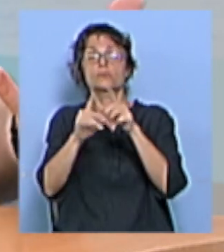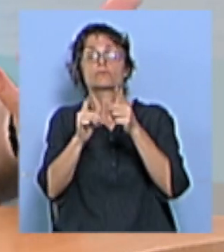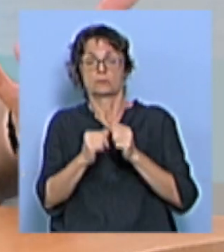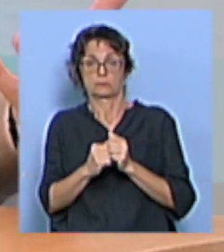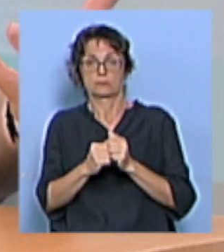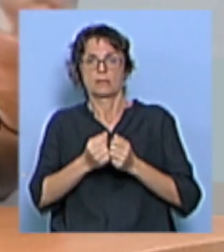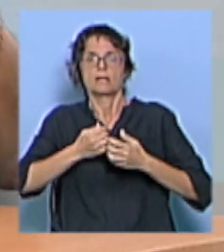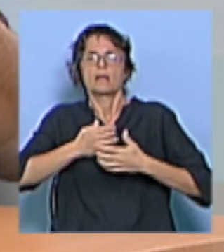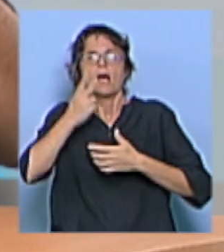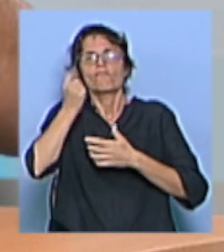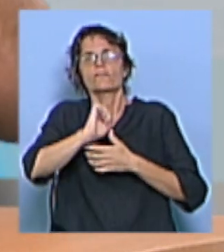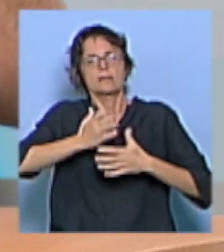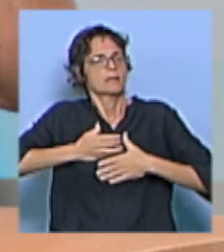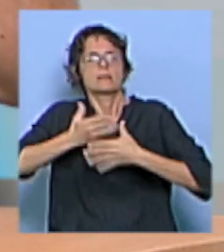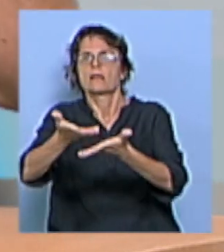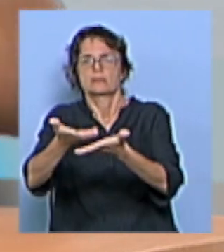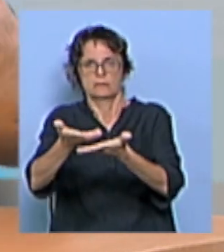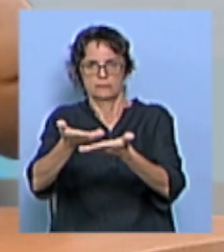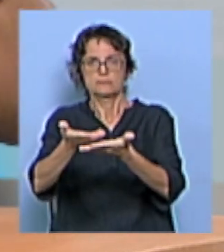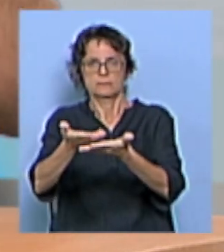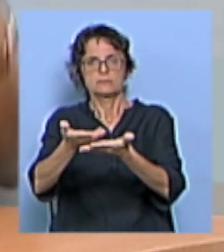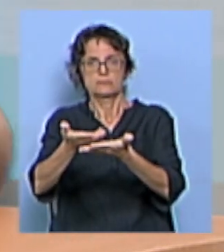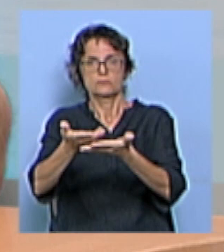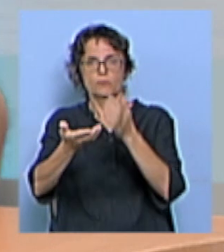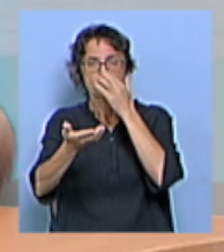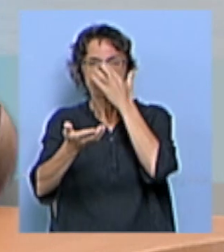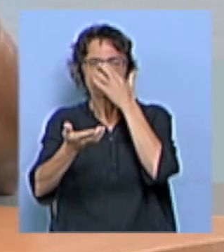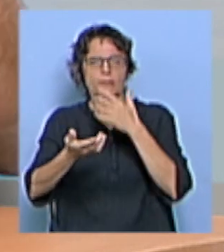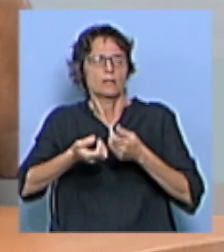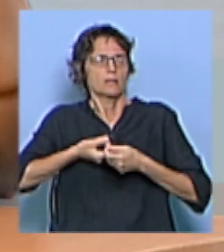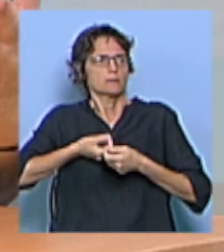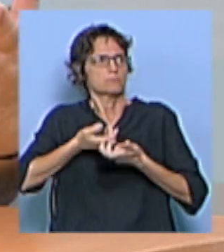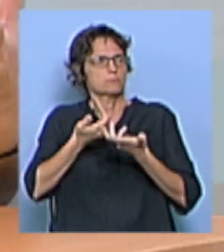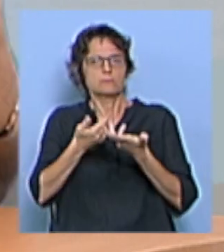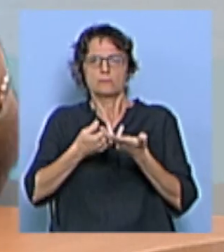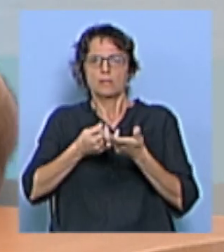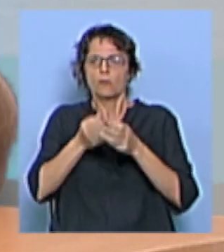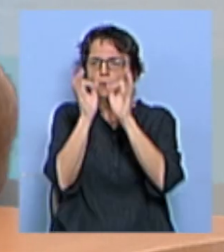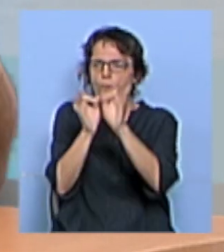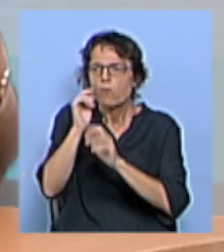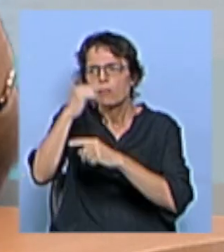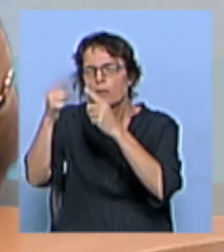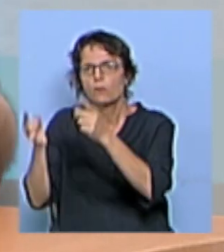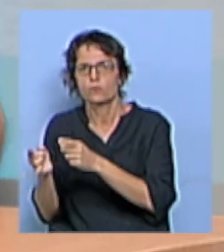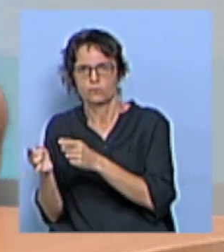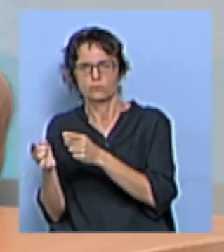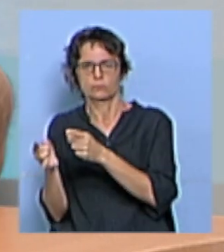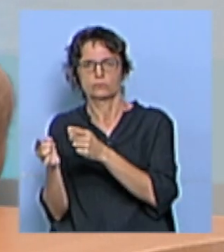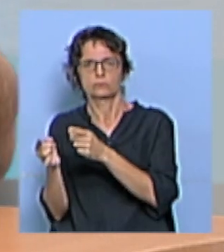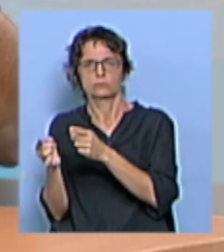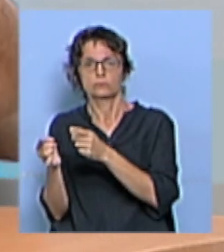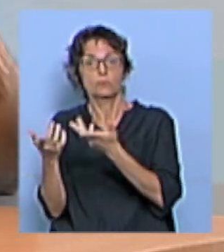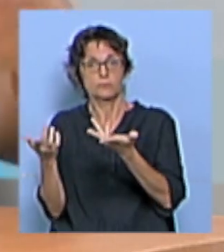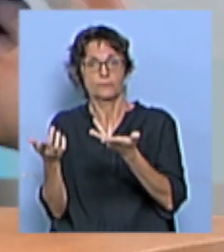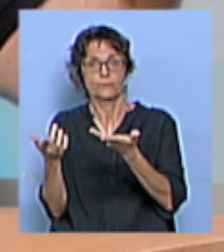sim. Entrega de gasto e desgaste pessoal a favor dos outros e sem se desviar 1 milímetro,